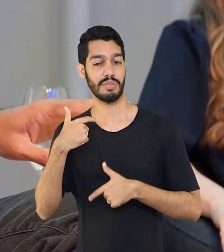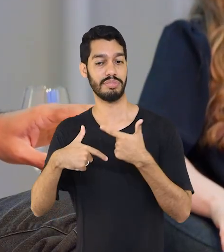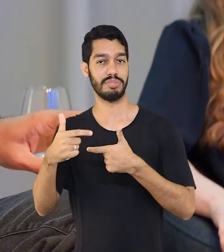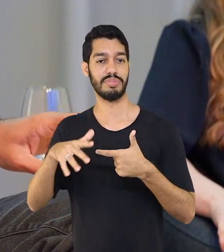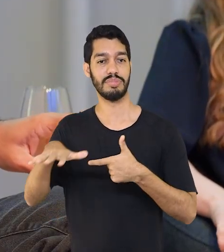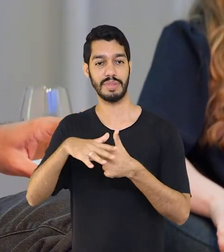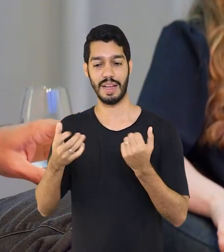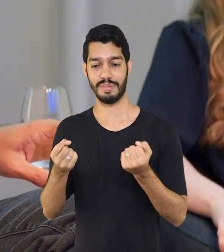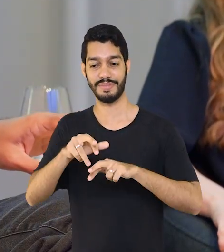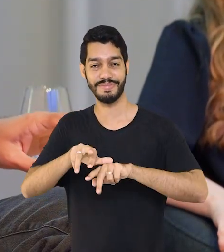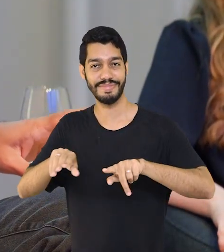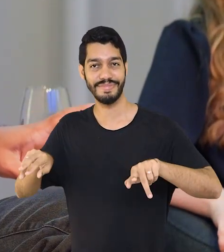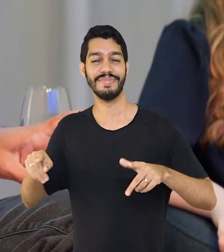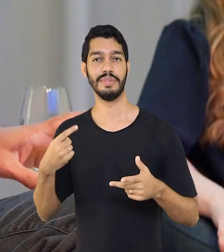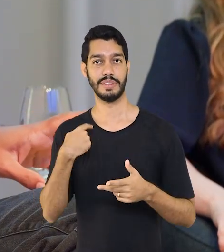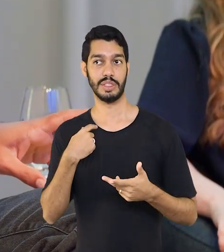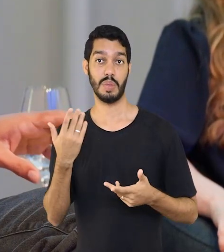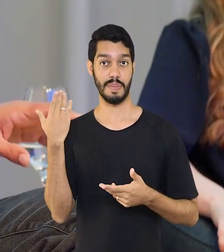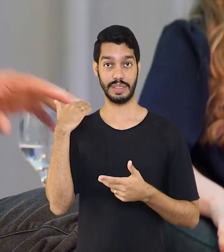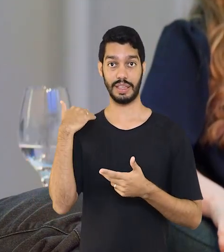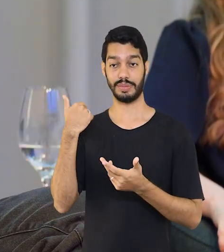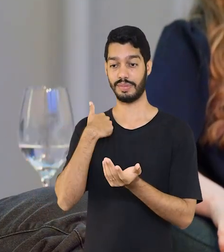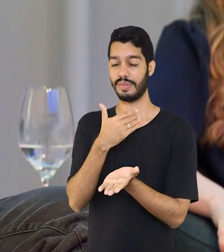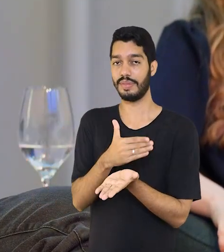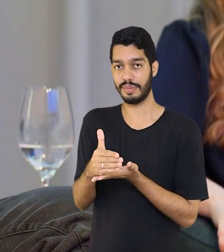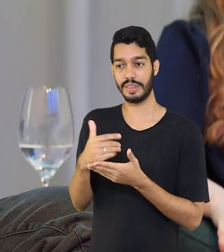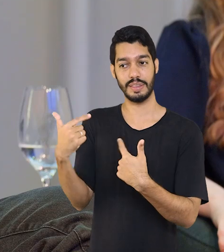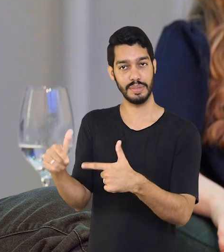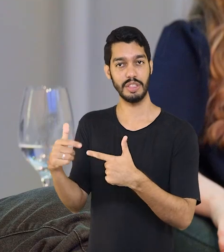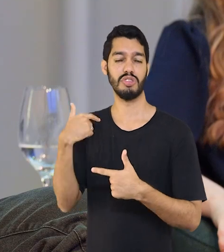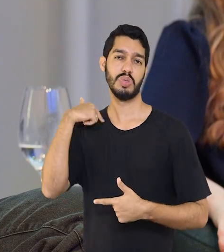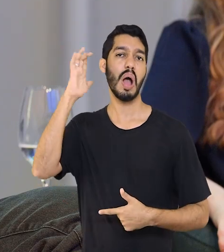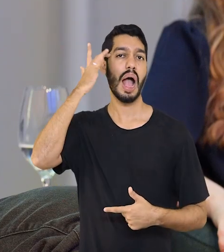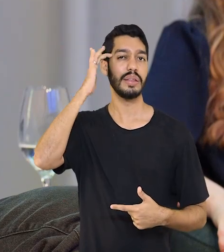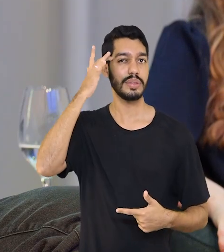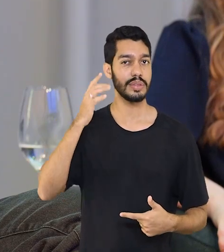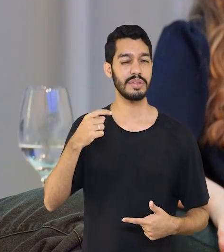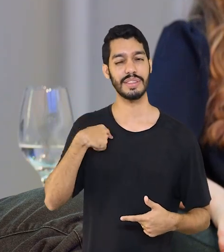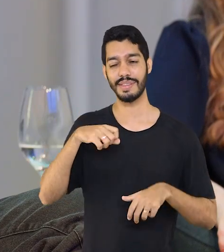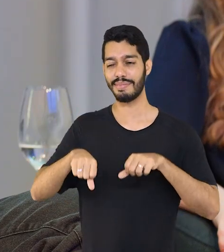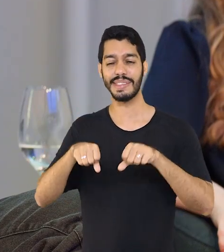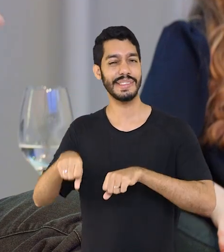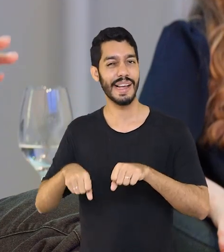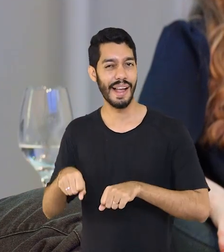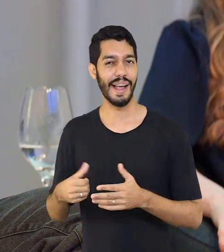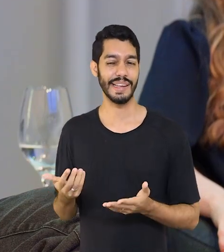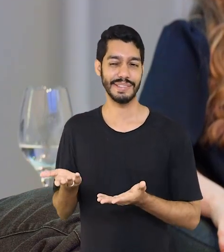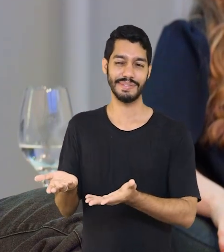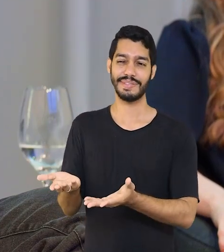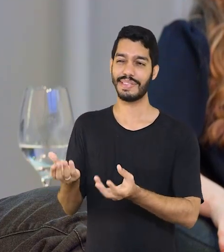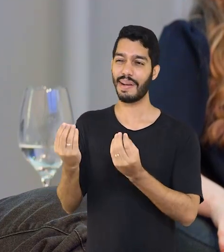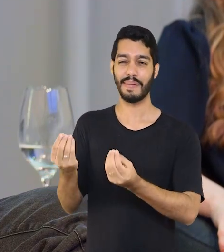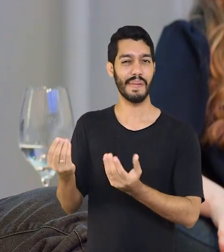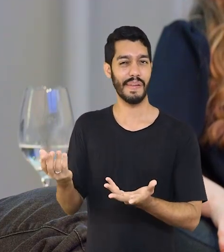trabalho há 5 anos na área de transporte e mobilidade urbana, e antes de trabalhar, eu achava que bicicleta era